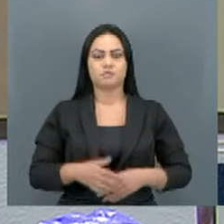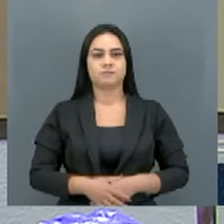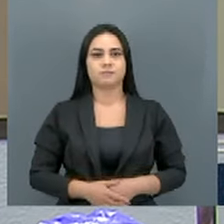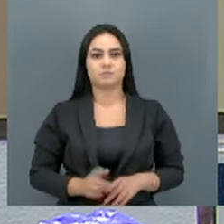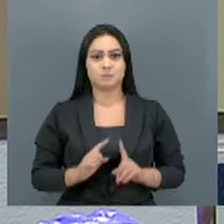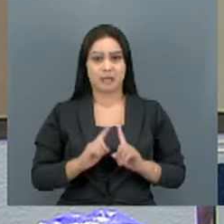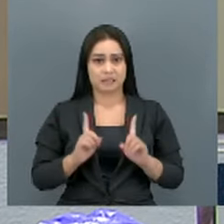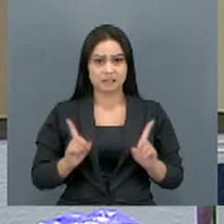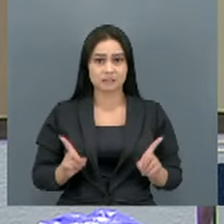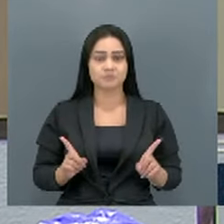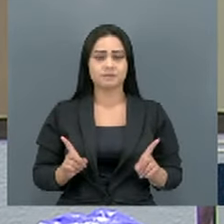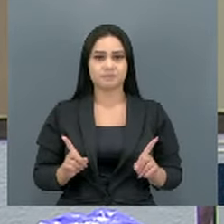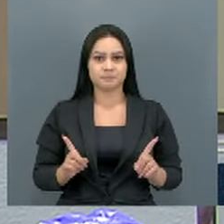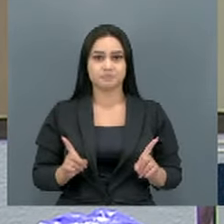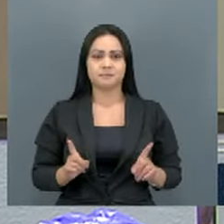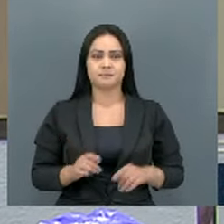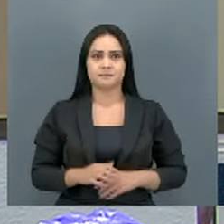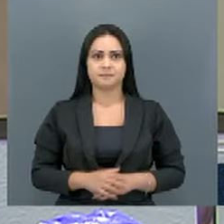Mas